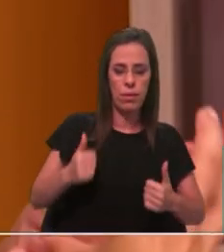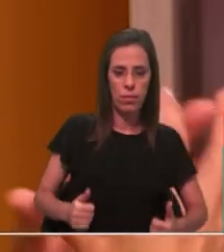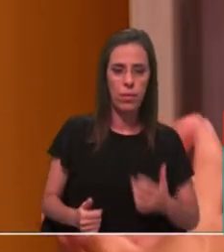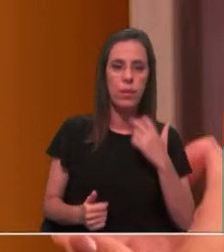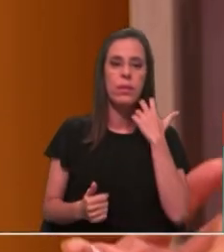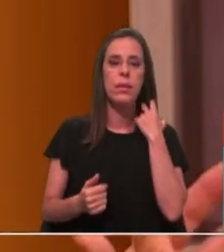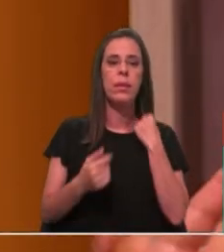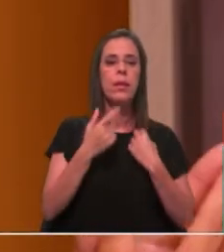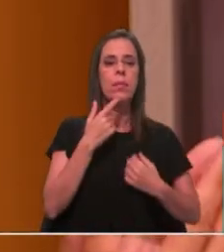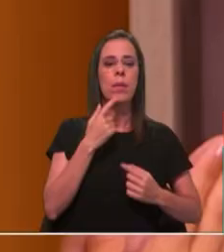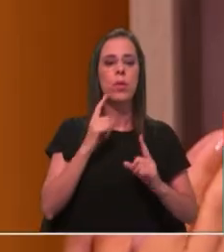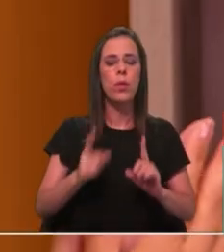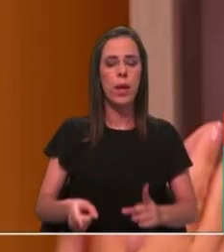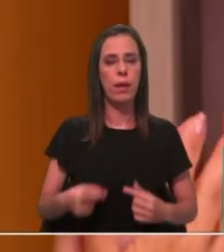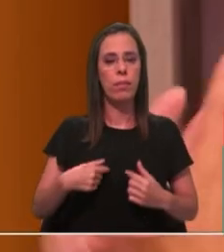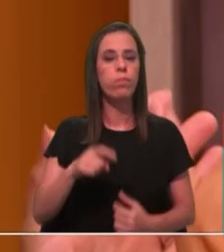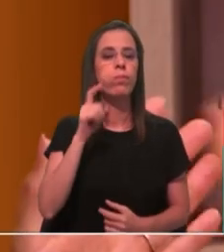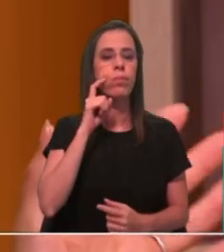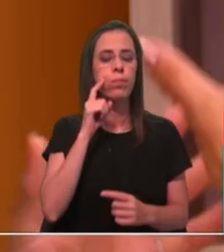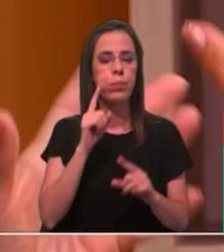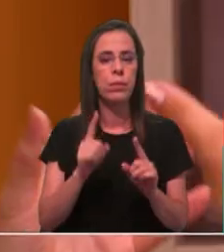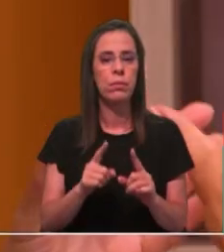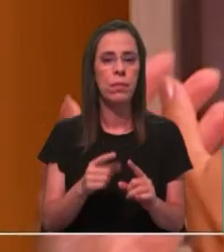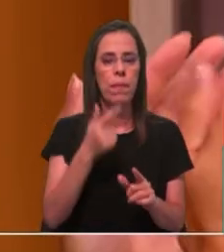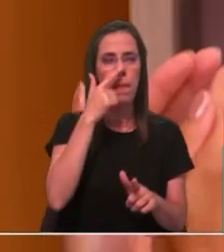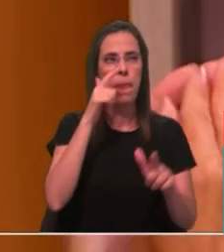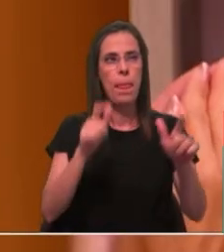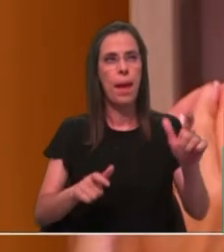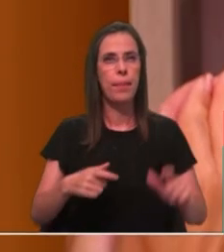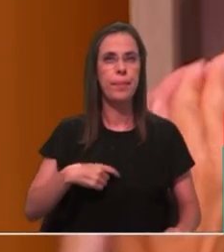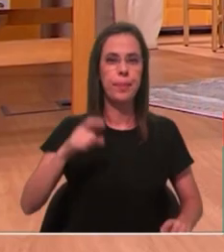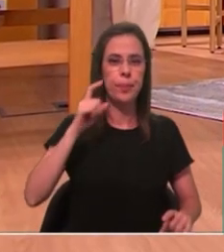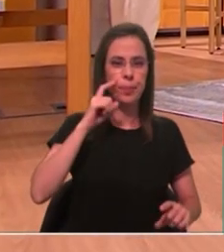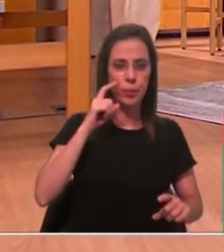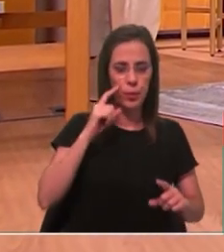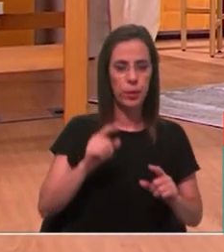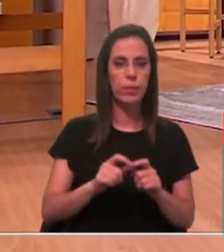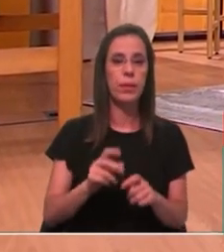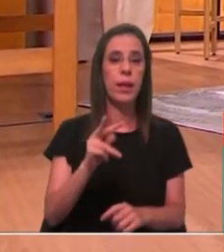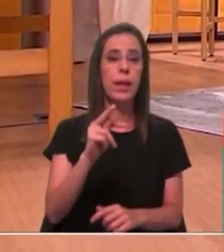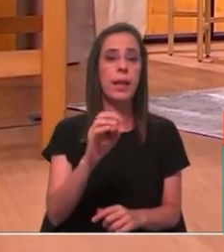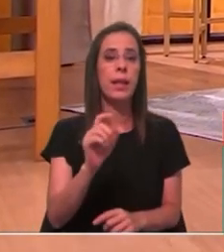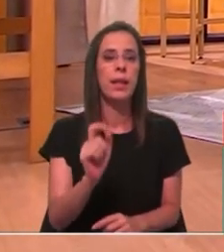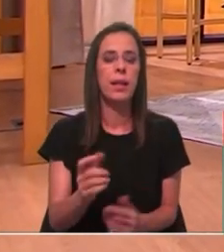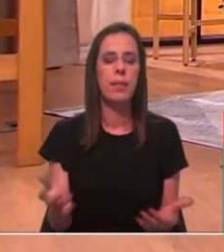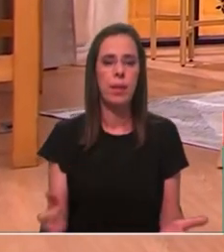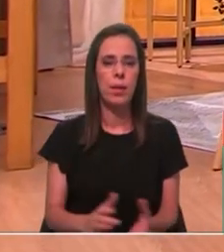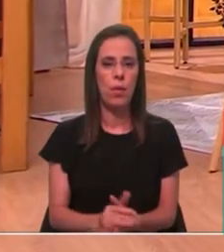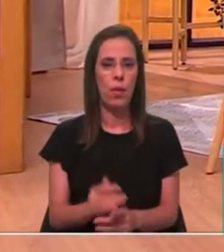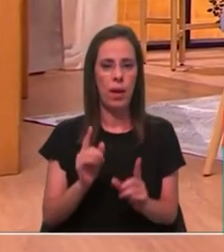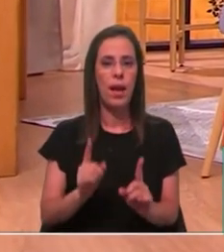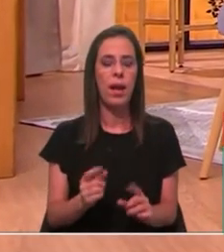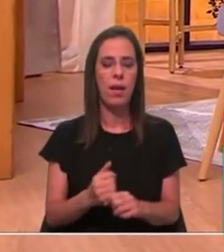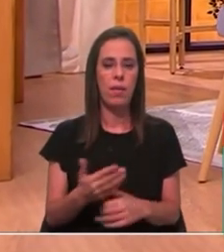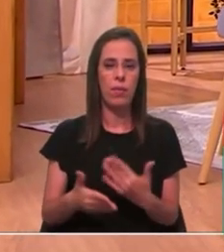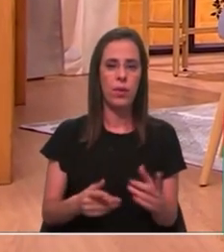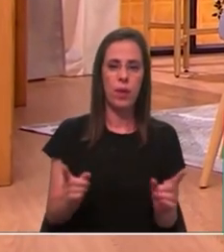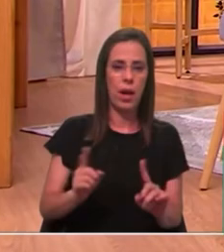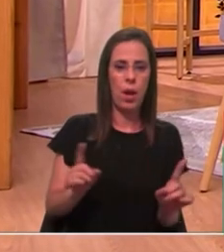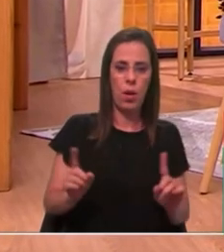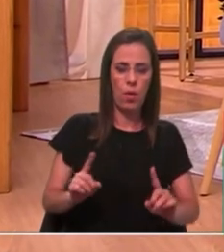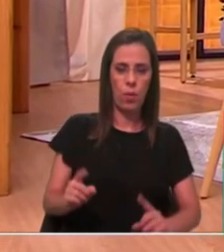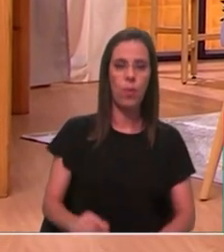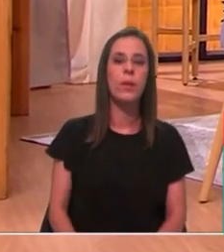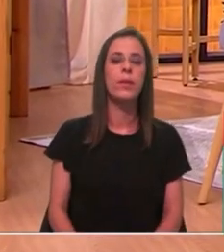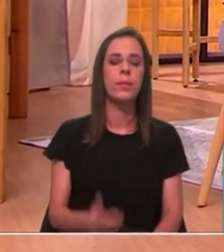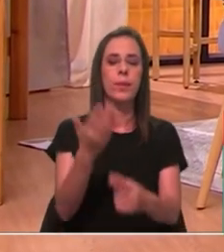Mas o que é que significa? Que estamos protegidos durante... Há pessoas que dizem que estamos protegidos durante 30 minutos. É assim que funciona? Não.